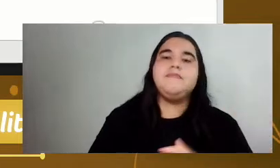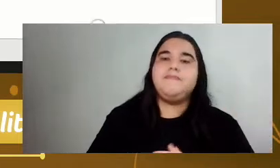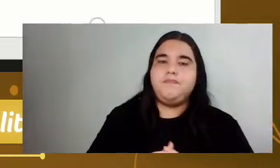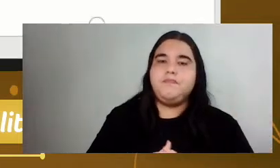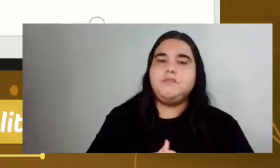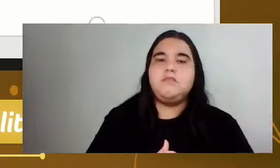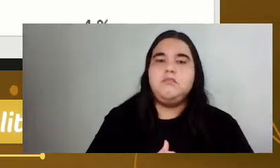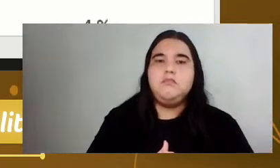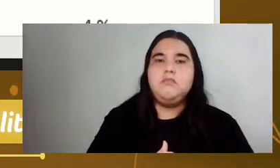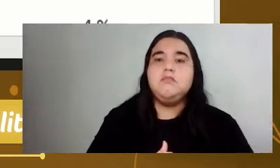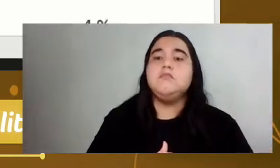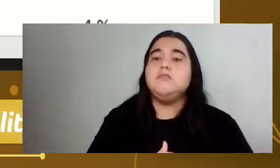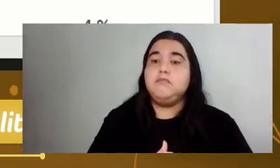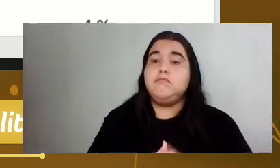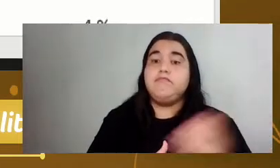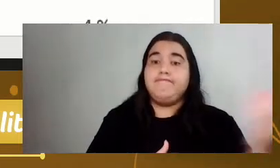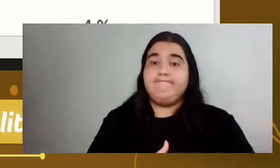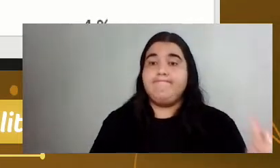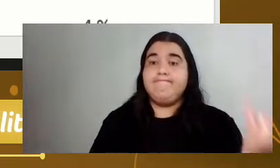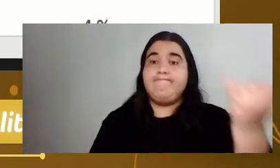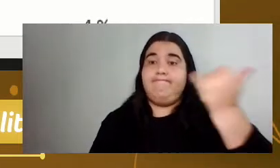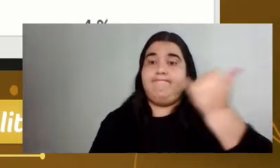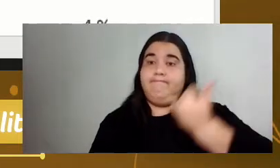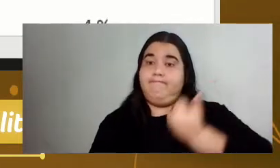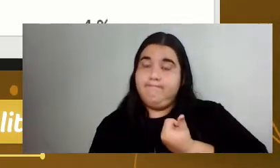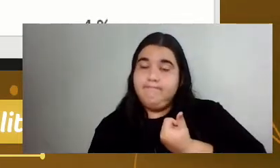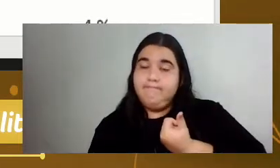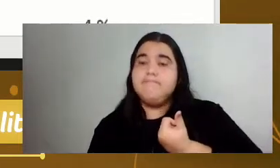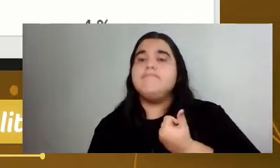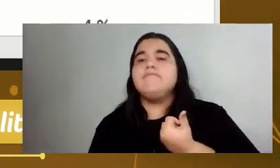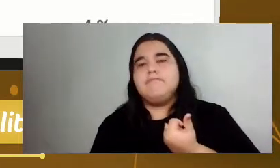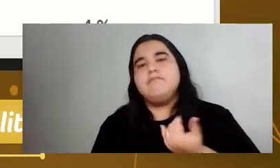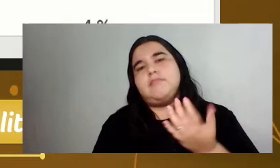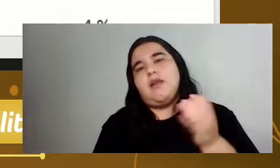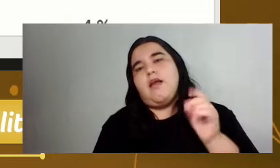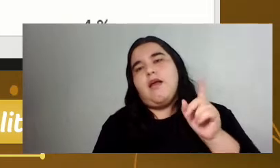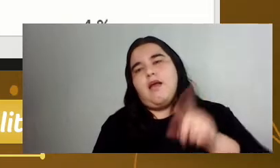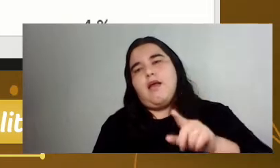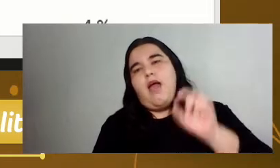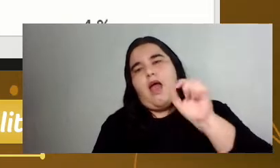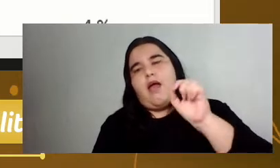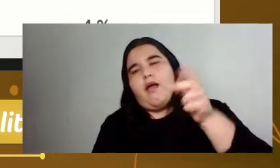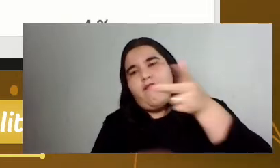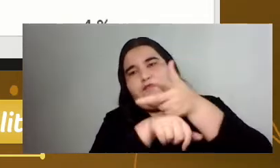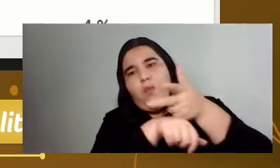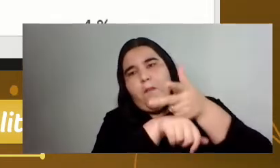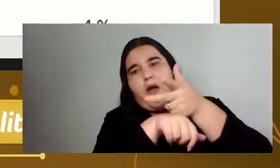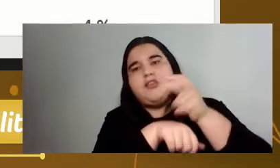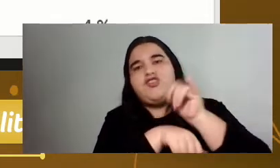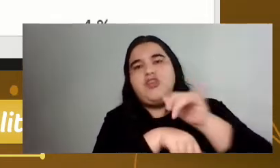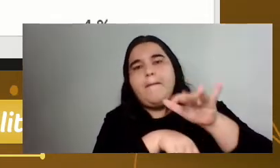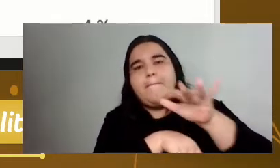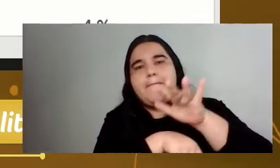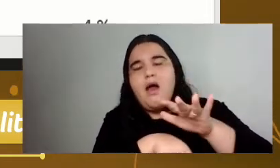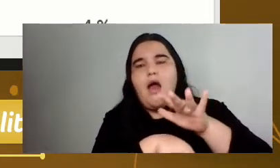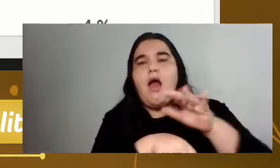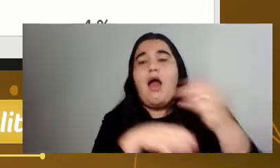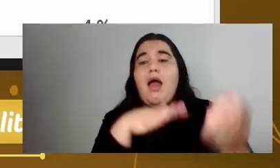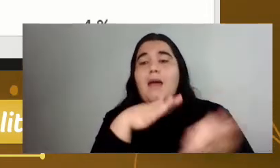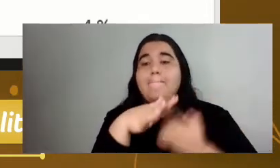a gente recebe a informação, tá, das imagens de satélites, a empresa nos envia,